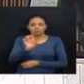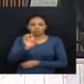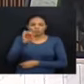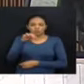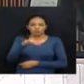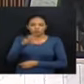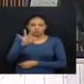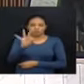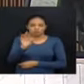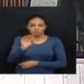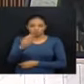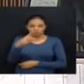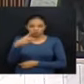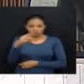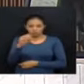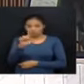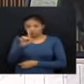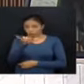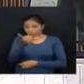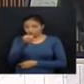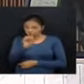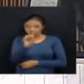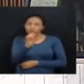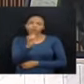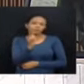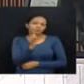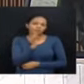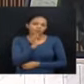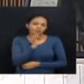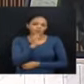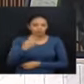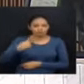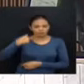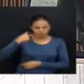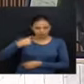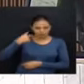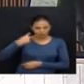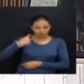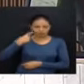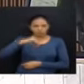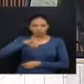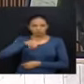e por exemplo e o vereador Júnior